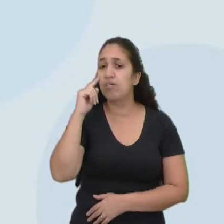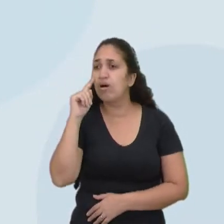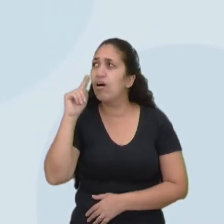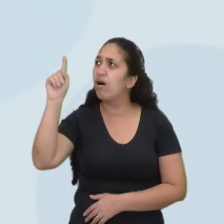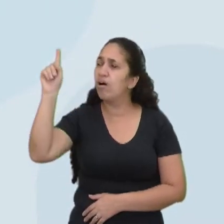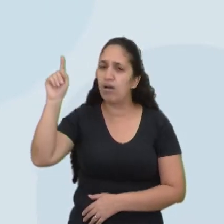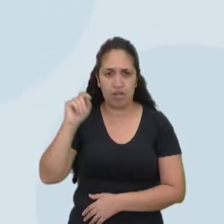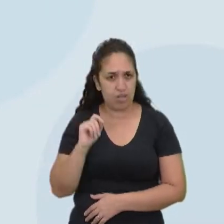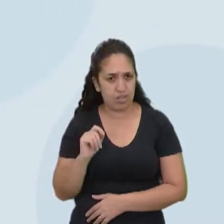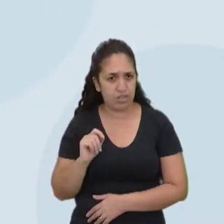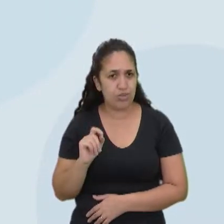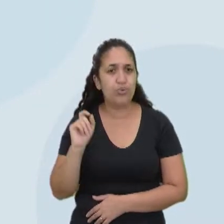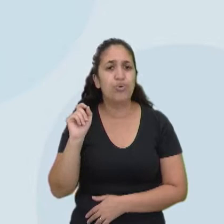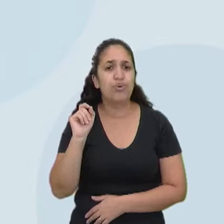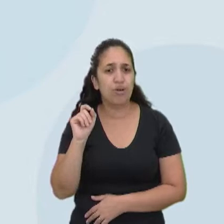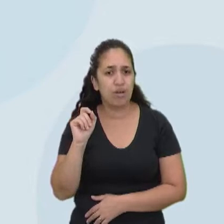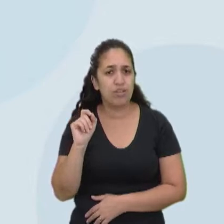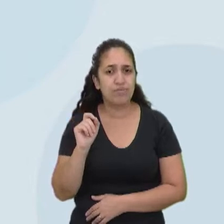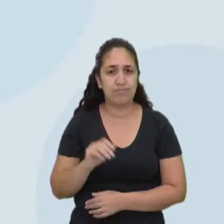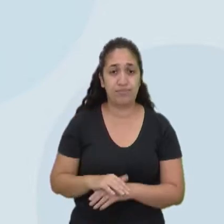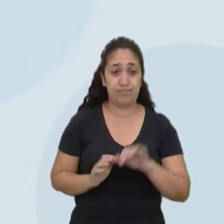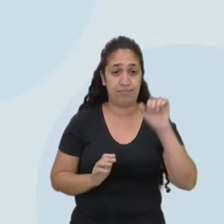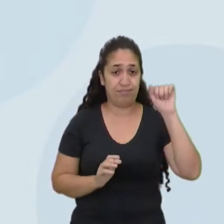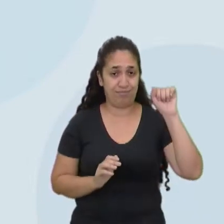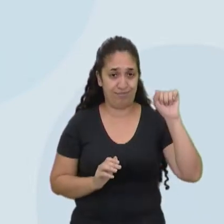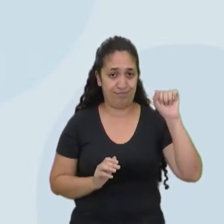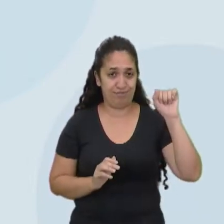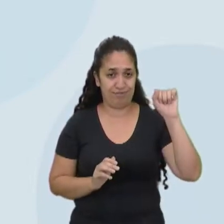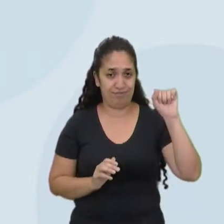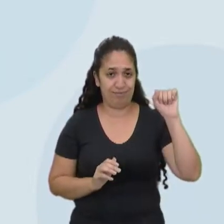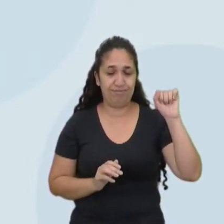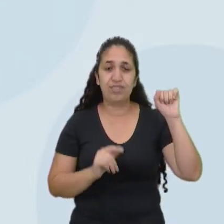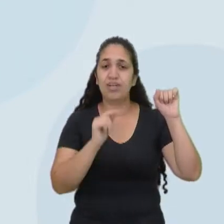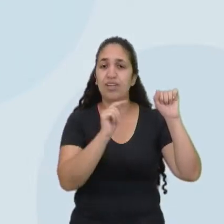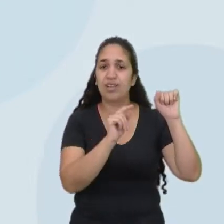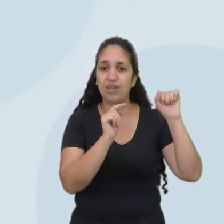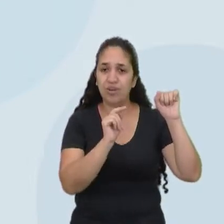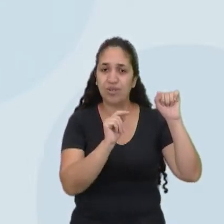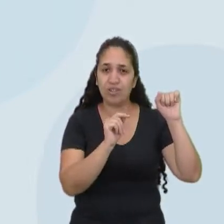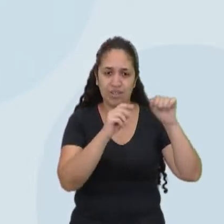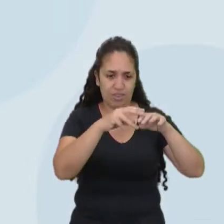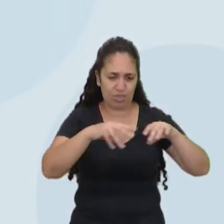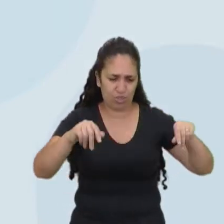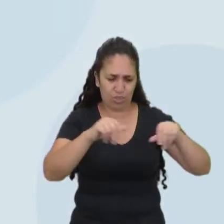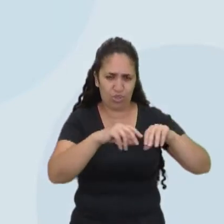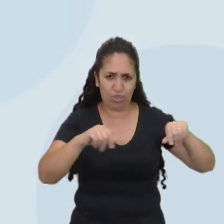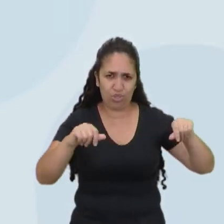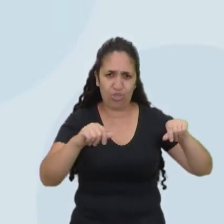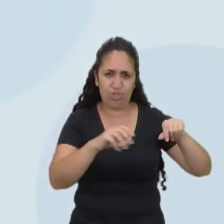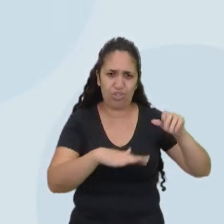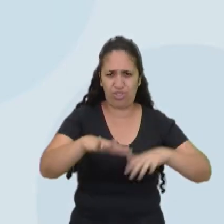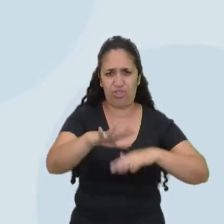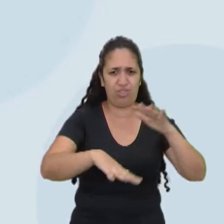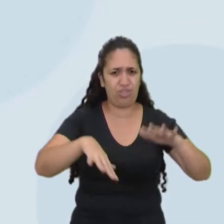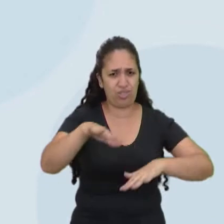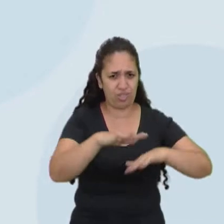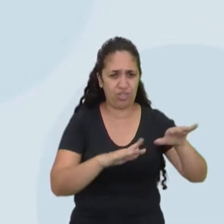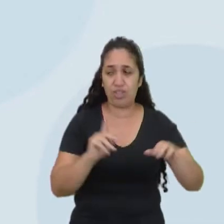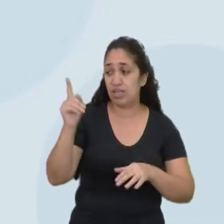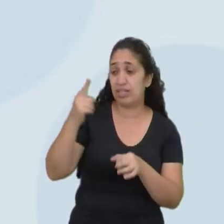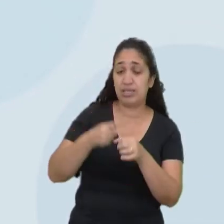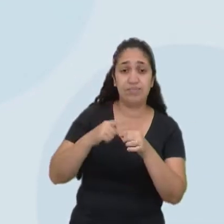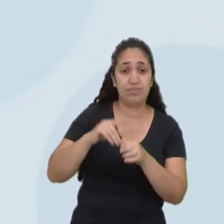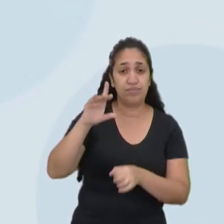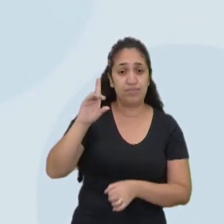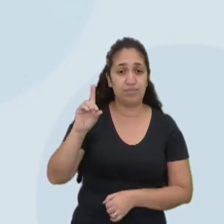da parte que nós chamamos de parte A, que fala sobre o colapso de solo, isso na cidade de Dracena.